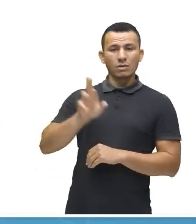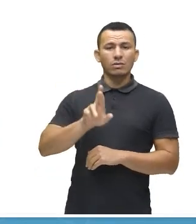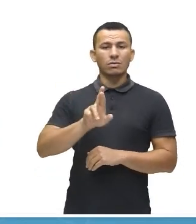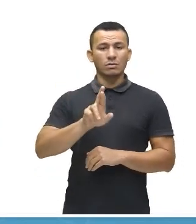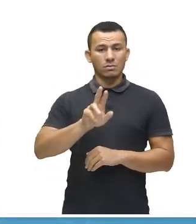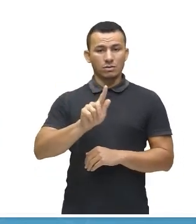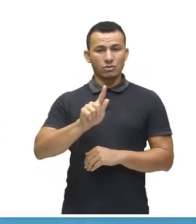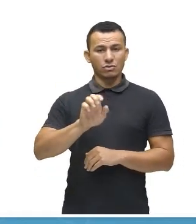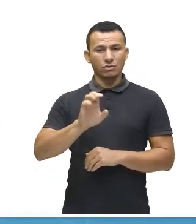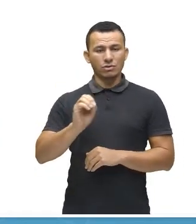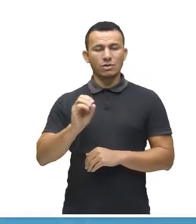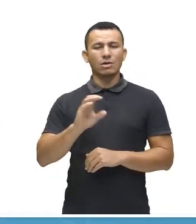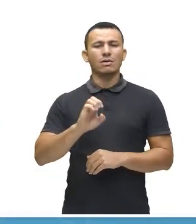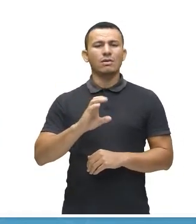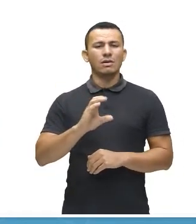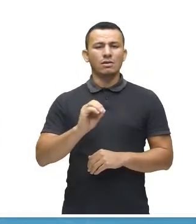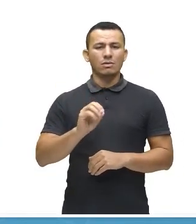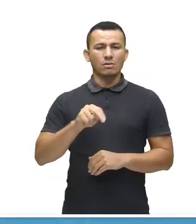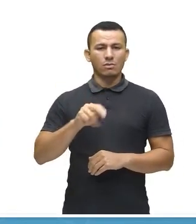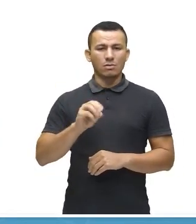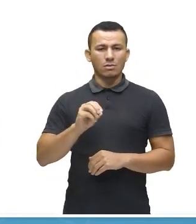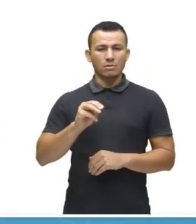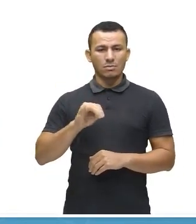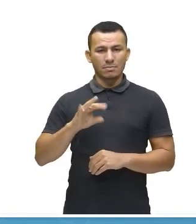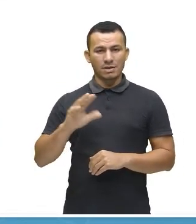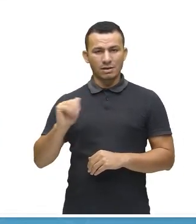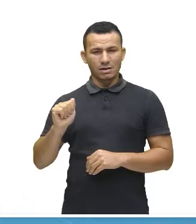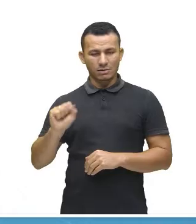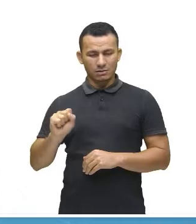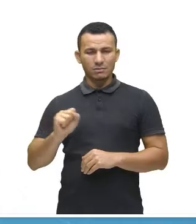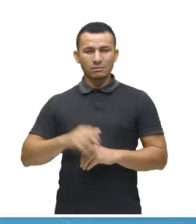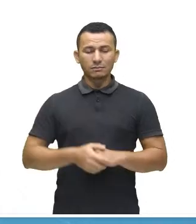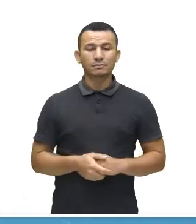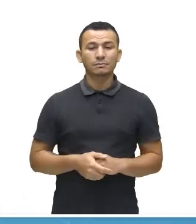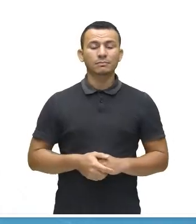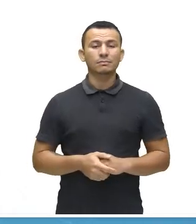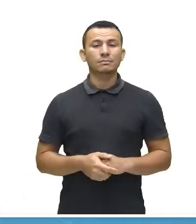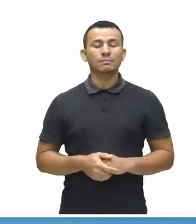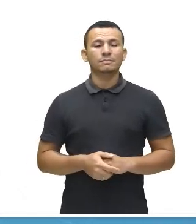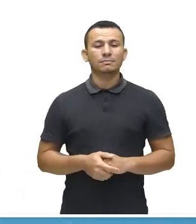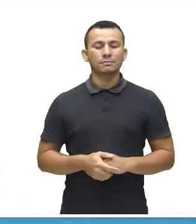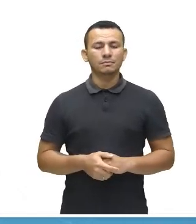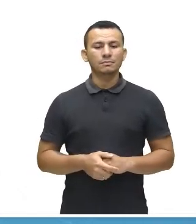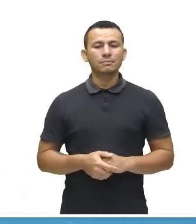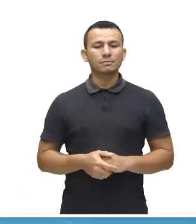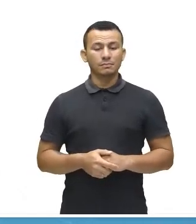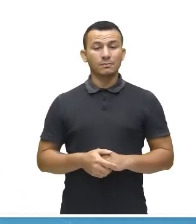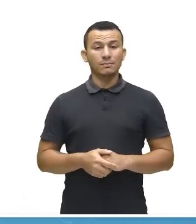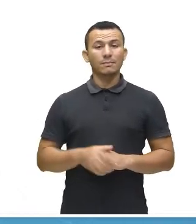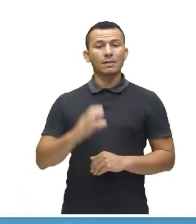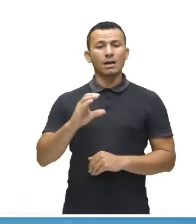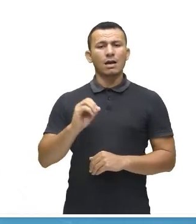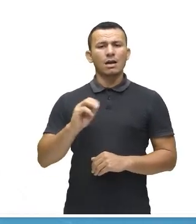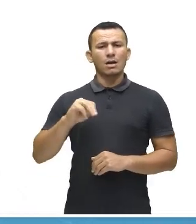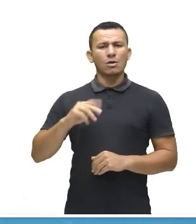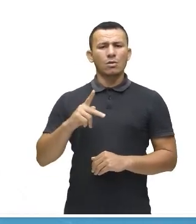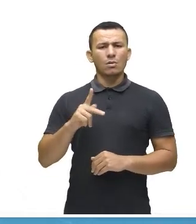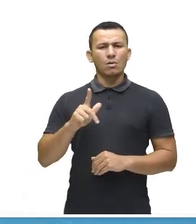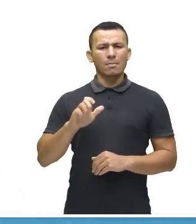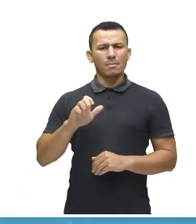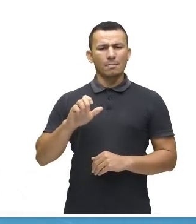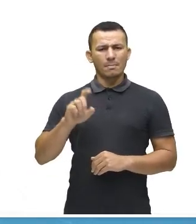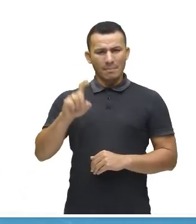também de complexos regionais, tá? Gente, esses complexos regionais trata-se de